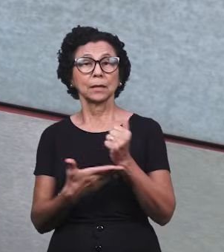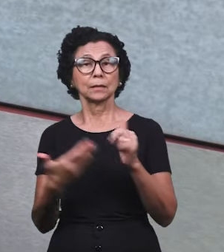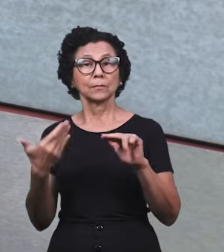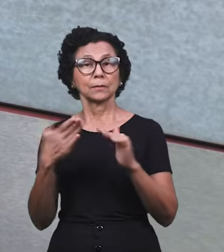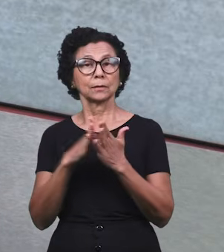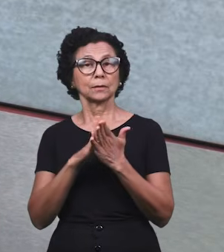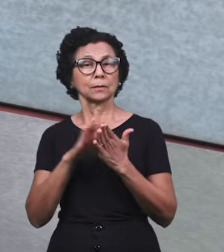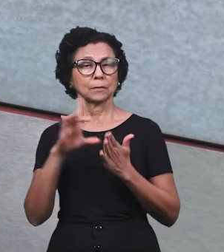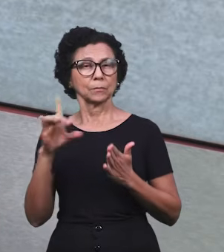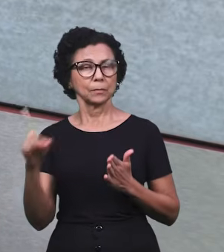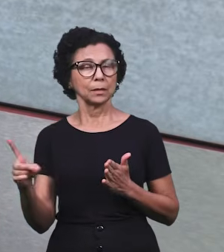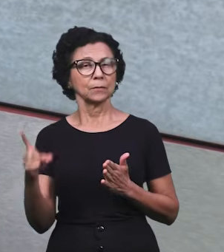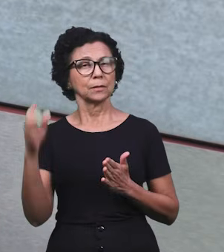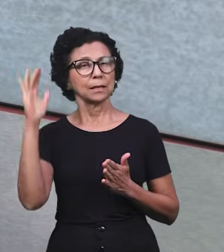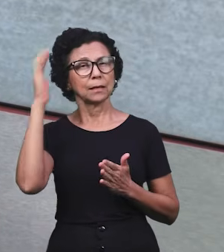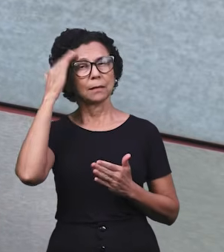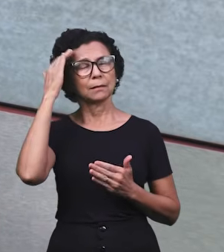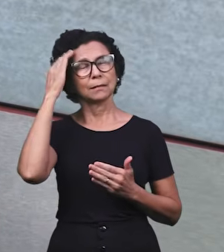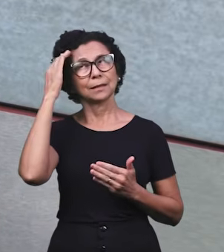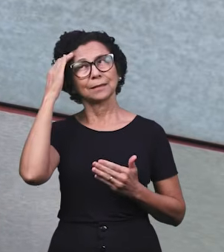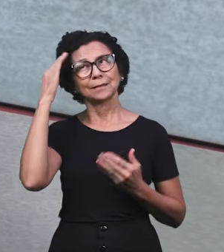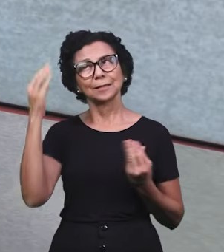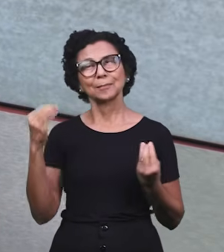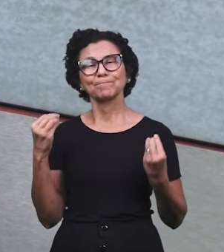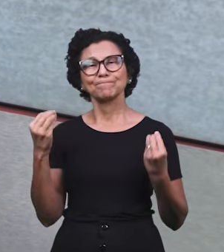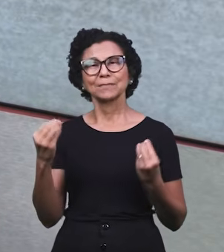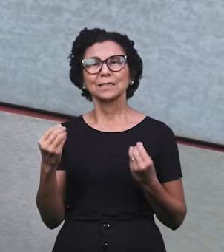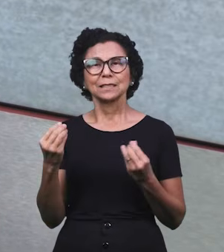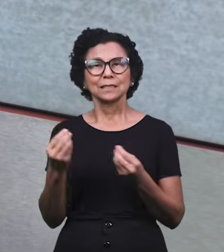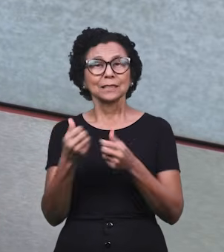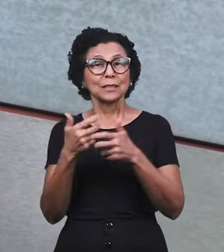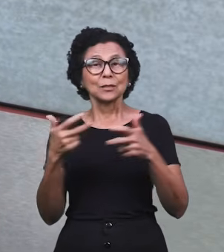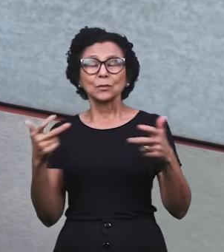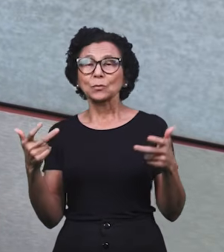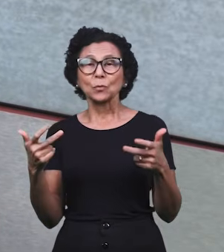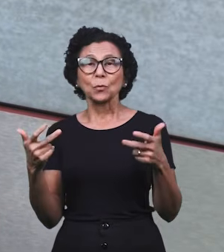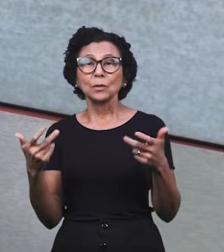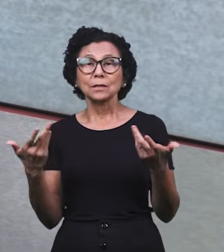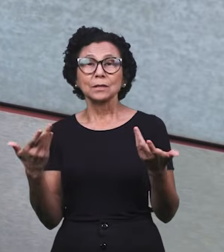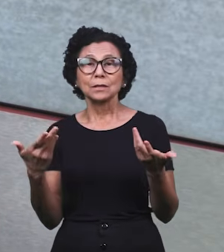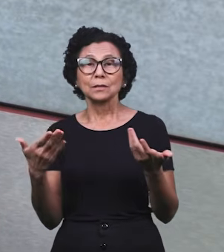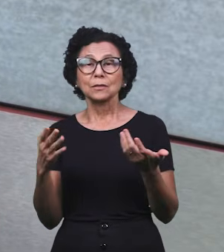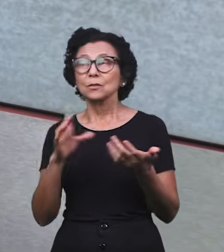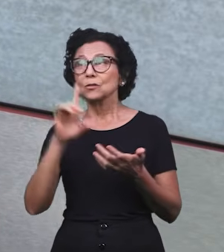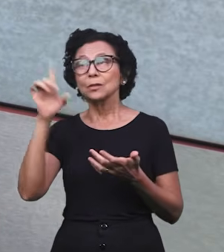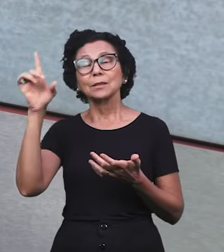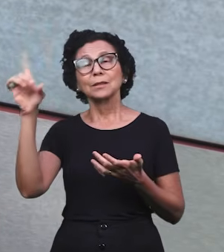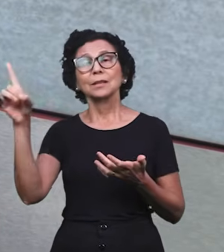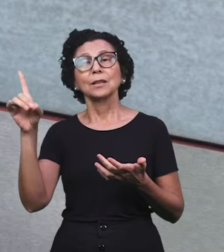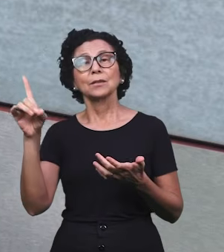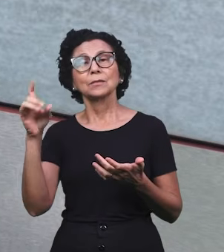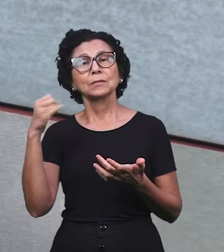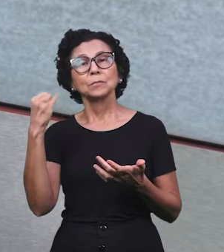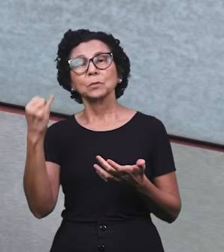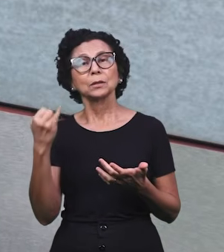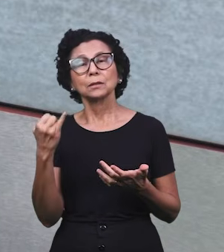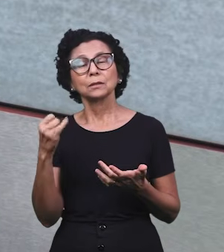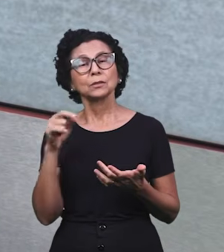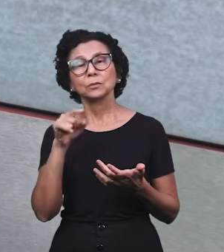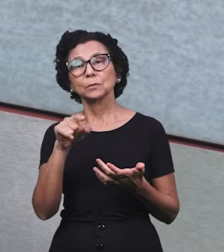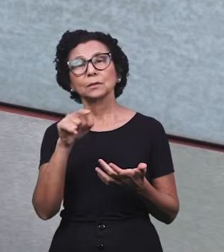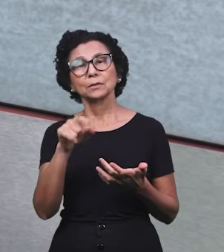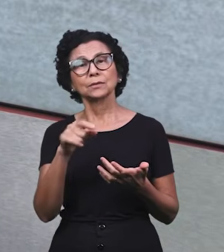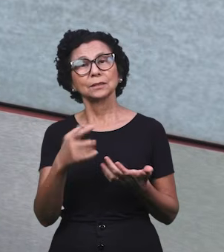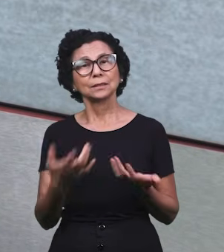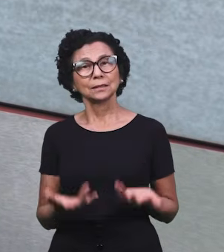ter um entendimento de um pouco mais de entendimento das coisas da Bíblia, as coisas de Deus. É importante isso para a sua vida,